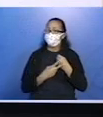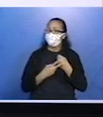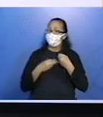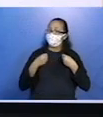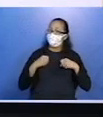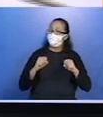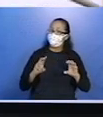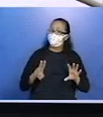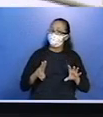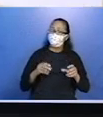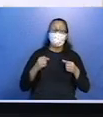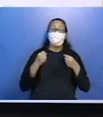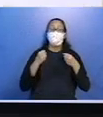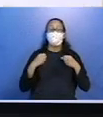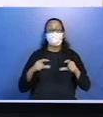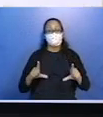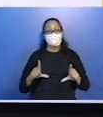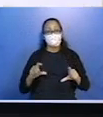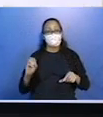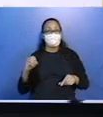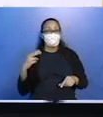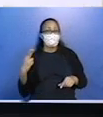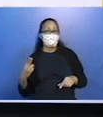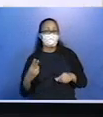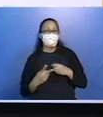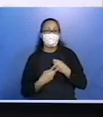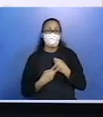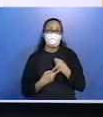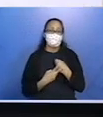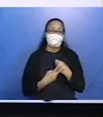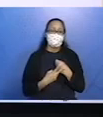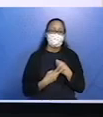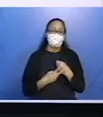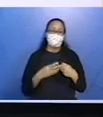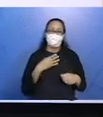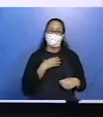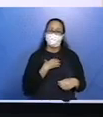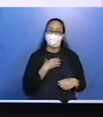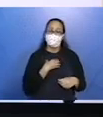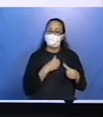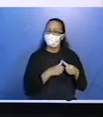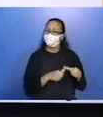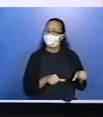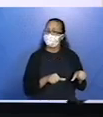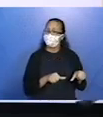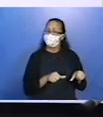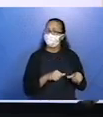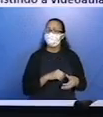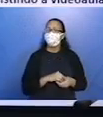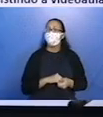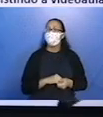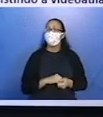de estado, porque às vezes você não reconhece, achando que são só verbos de ação, tá bom?